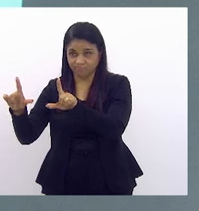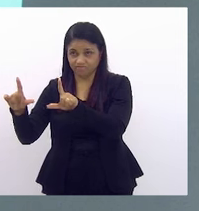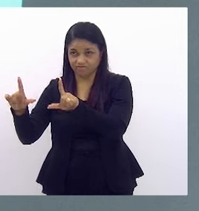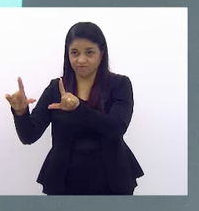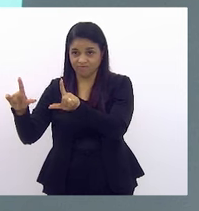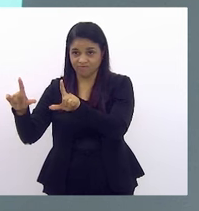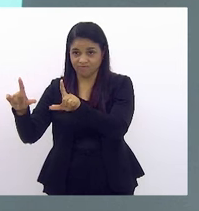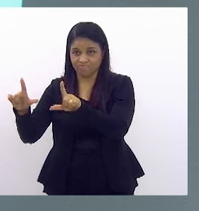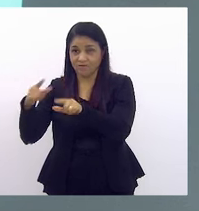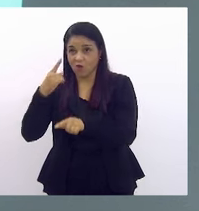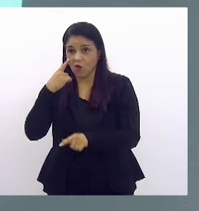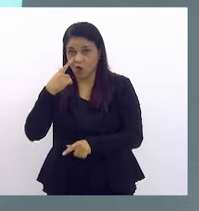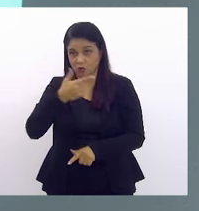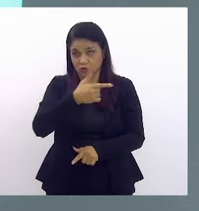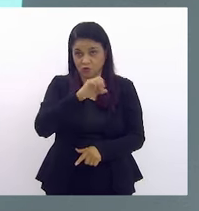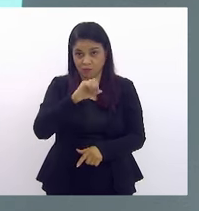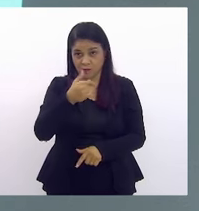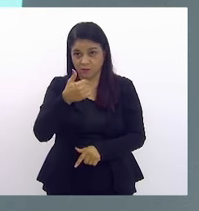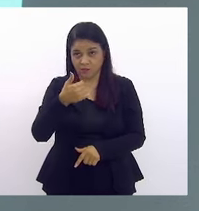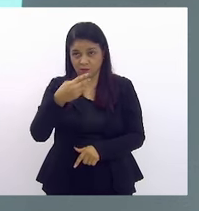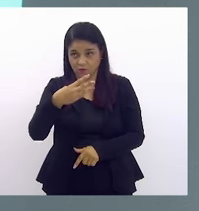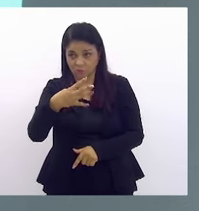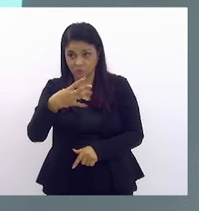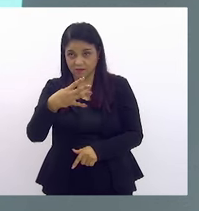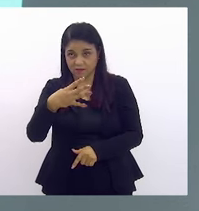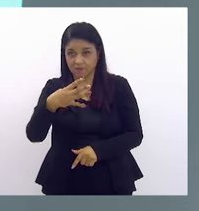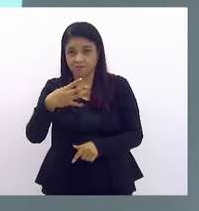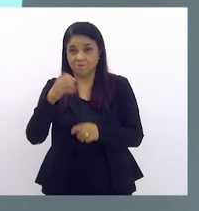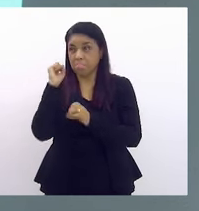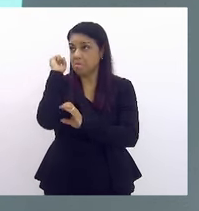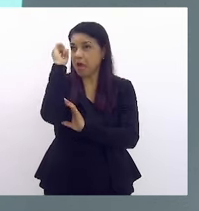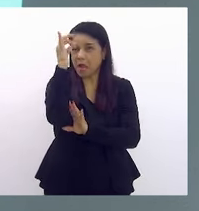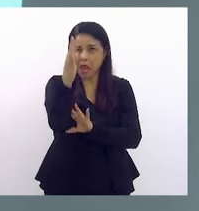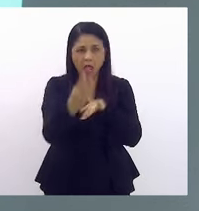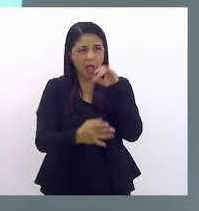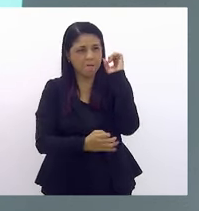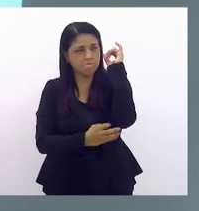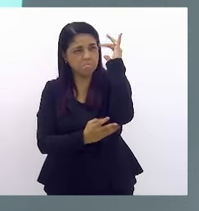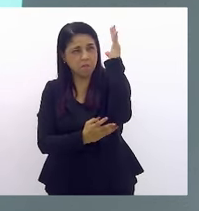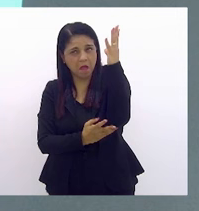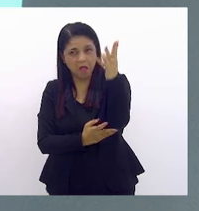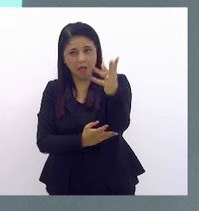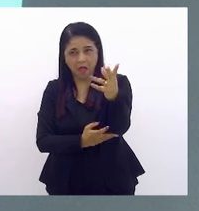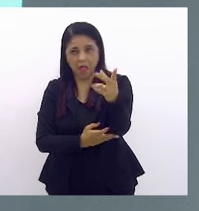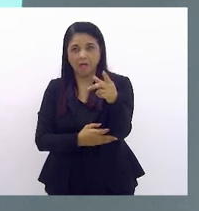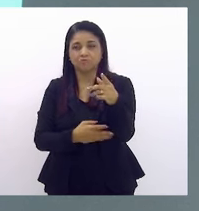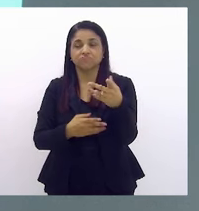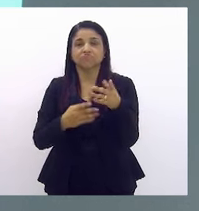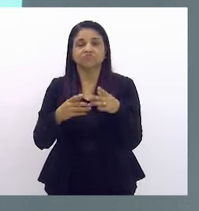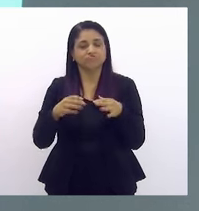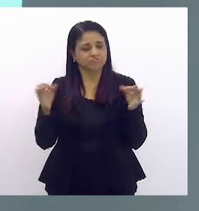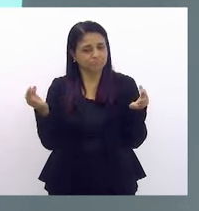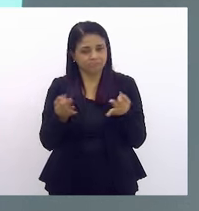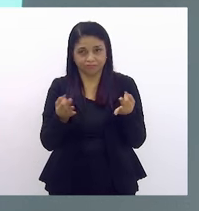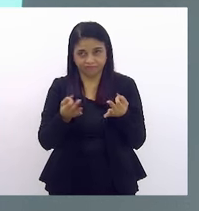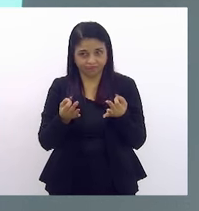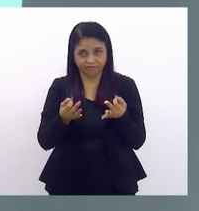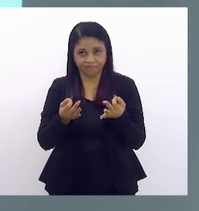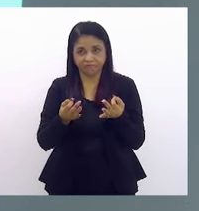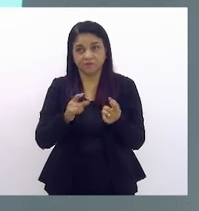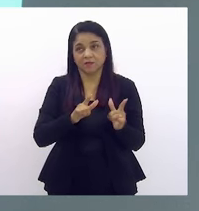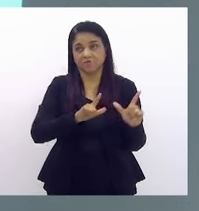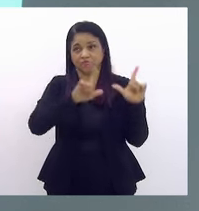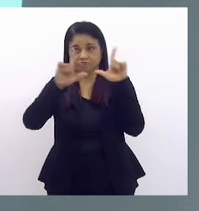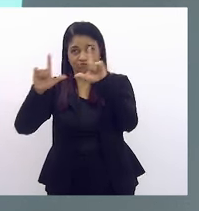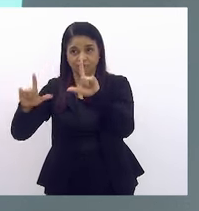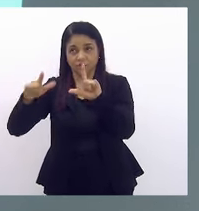passa. Olha lá. Em 2014 era matagal, a mata ciliar estava inteira. Ali tinha